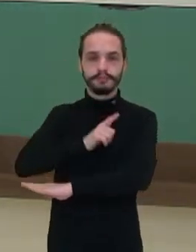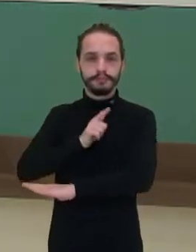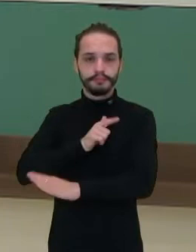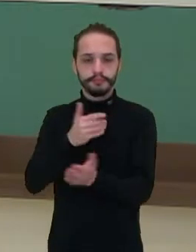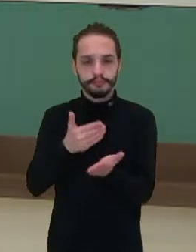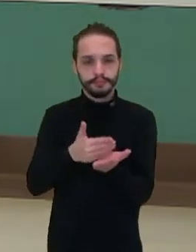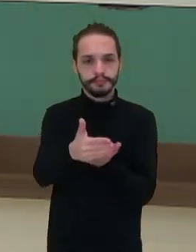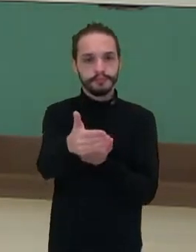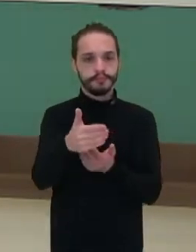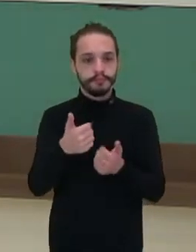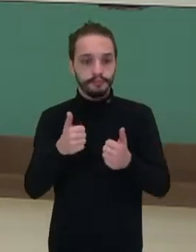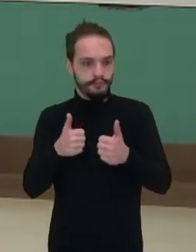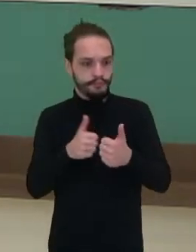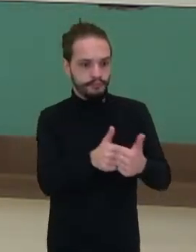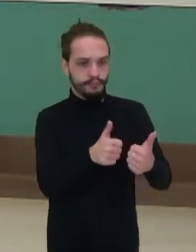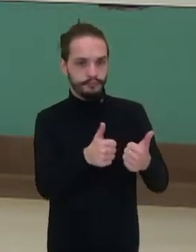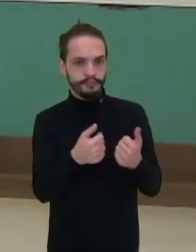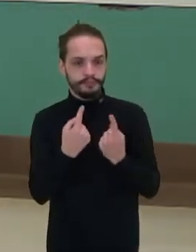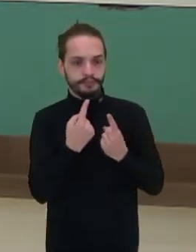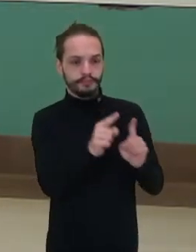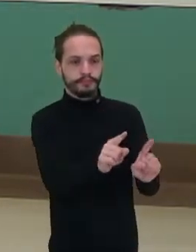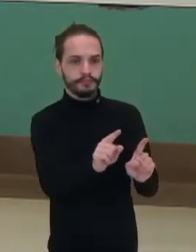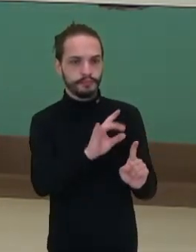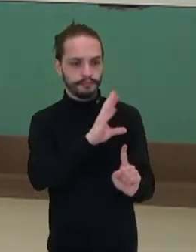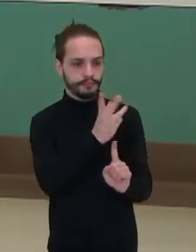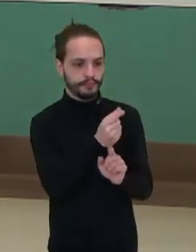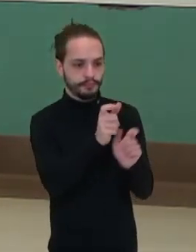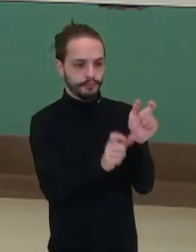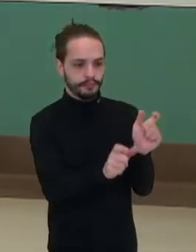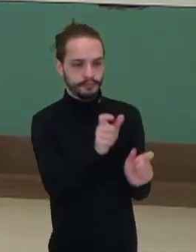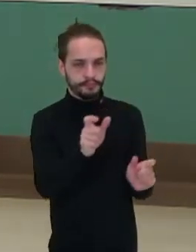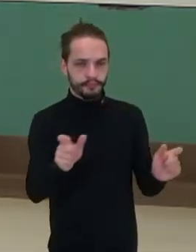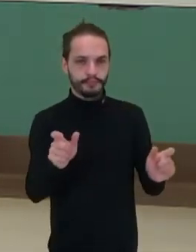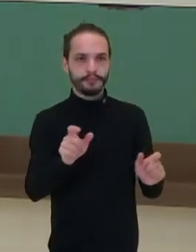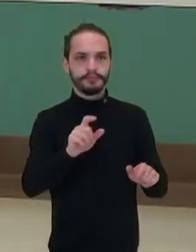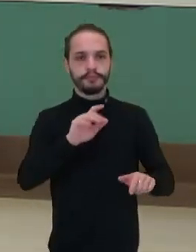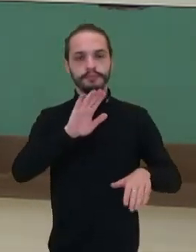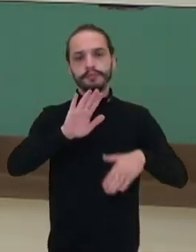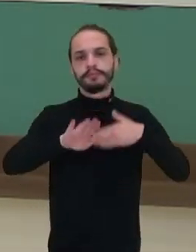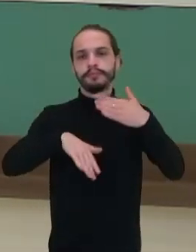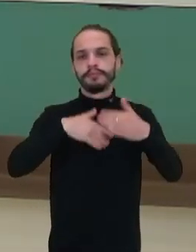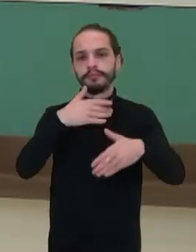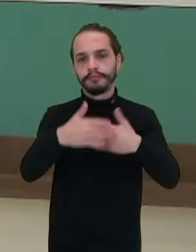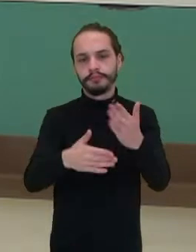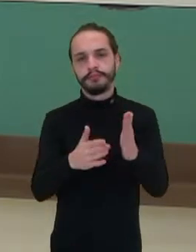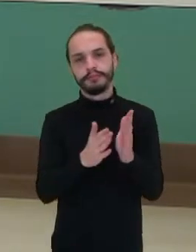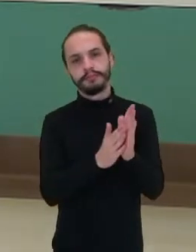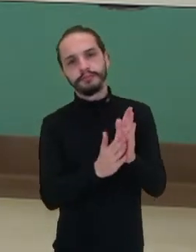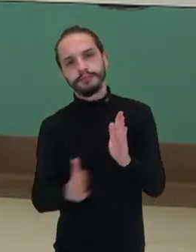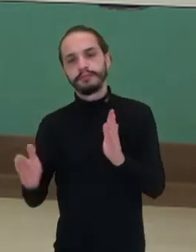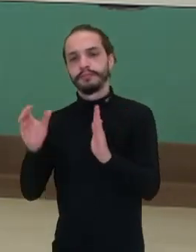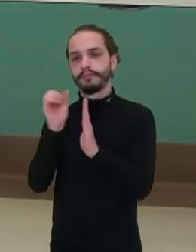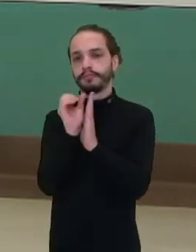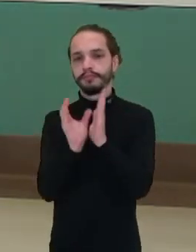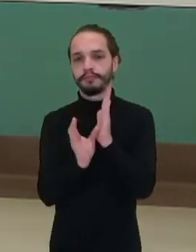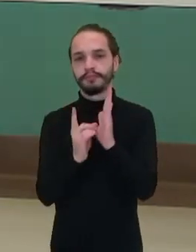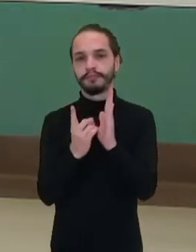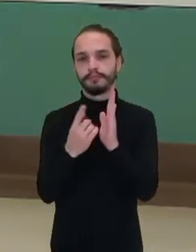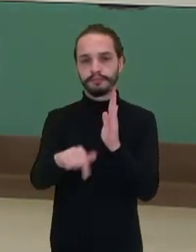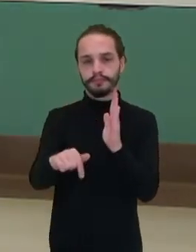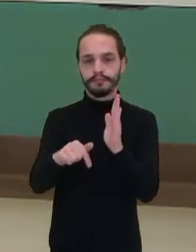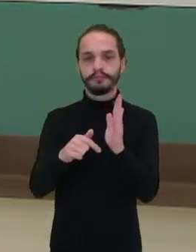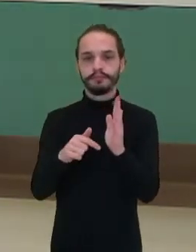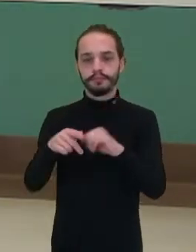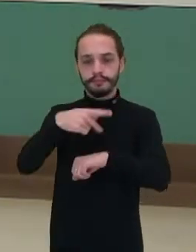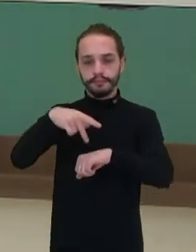certo perseguição com relação a esses artistas, eles foram ficando itinerantes, até que no momento lá do século XVII, no momento que a Inglaterra,